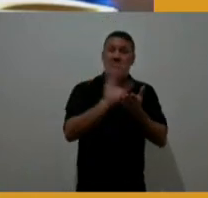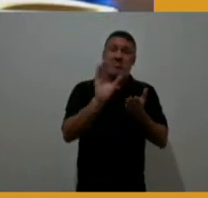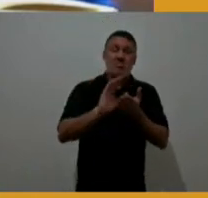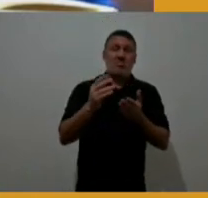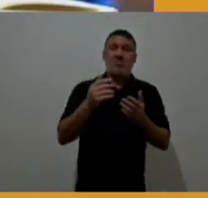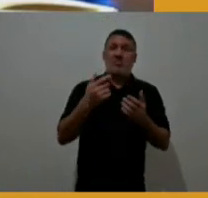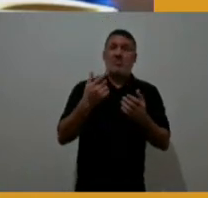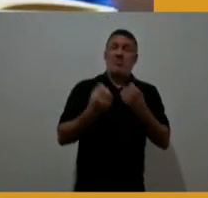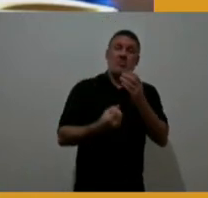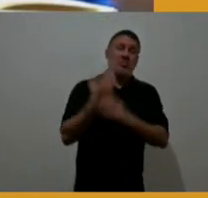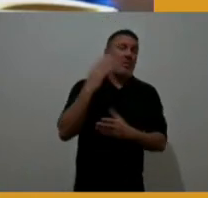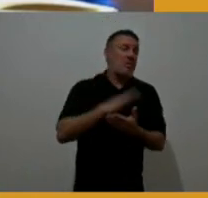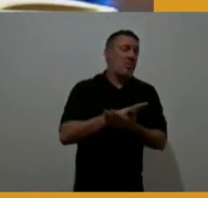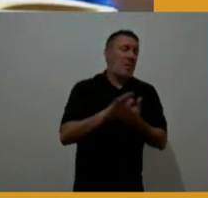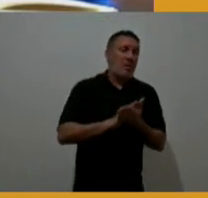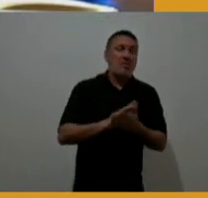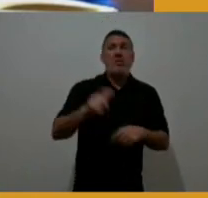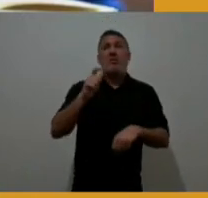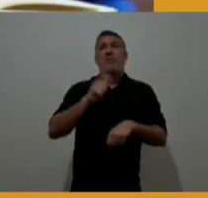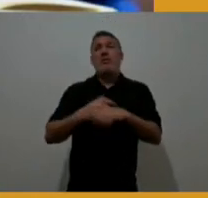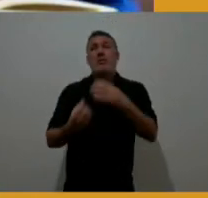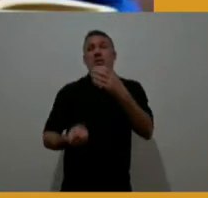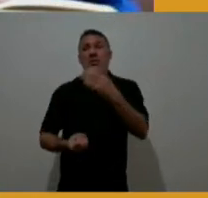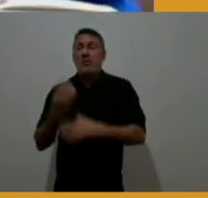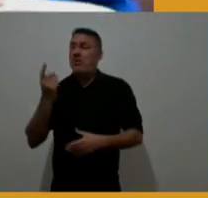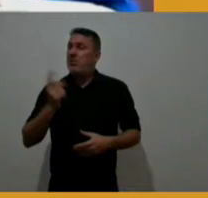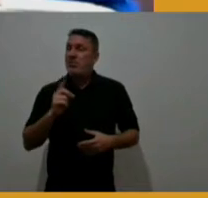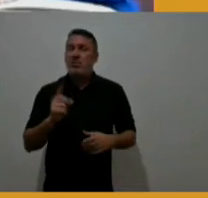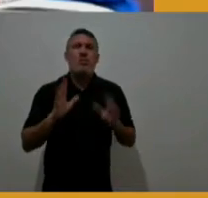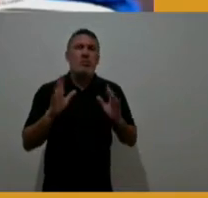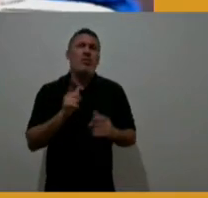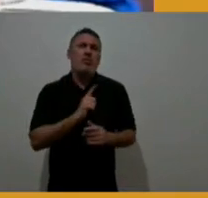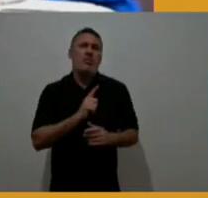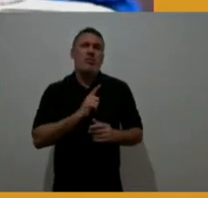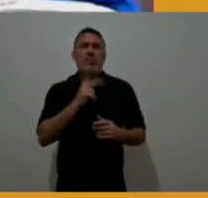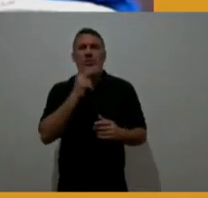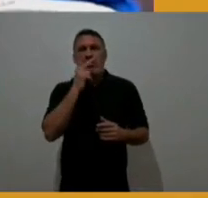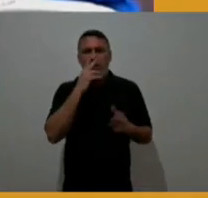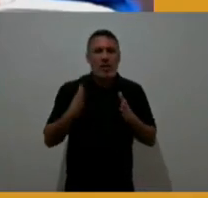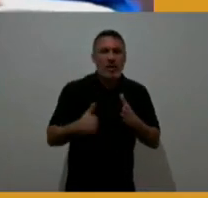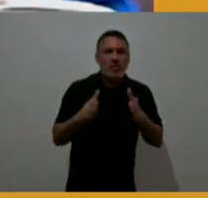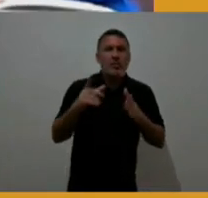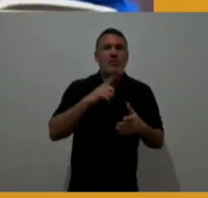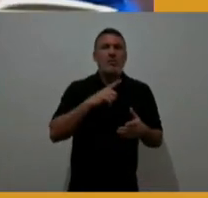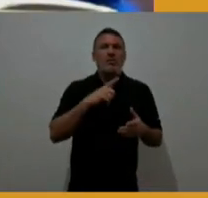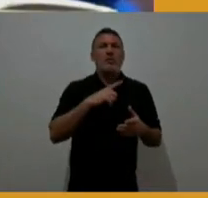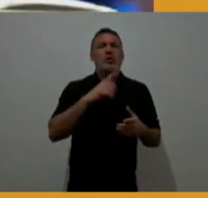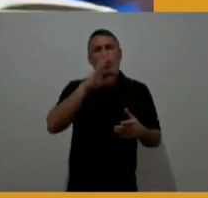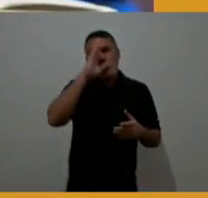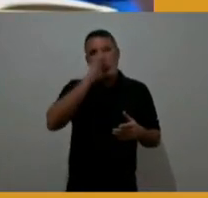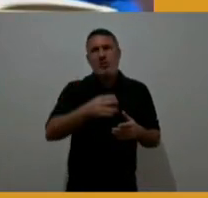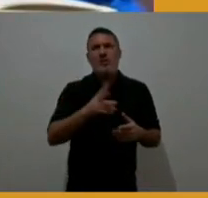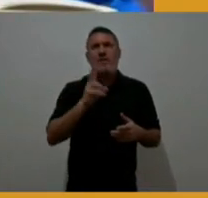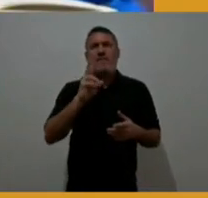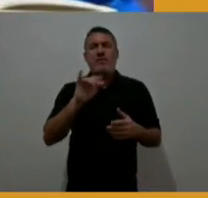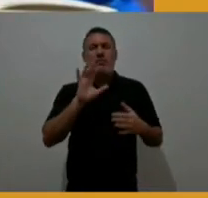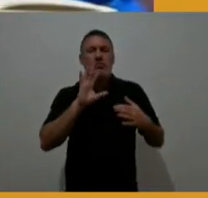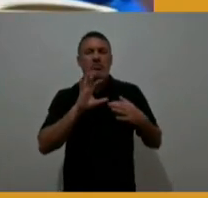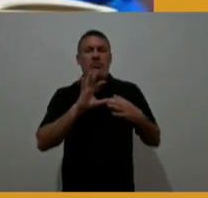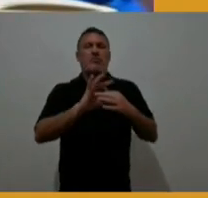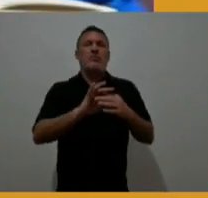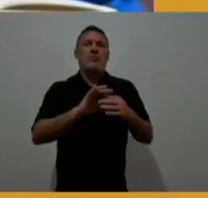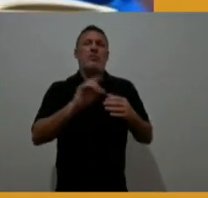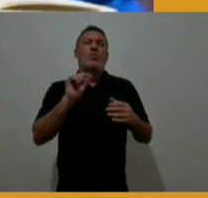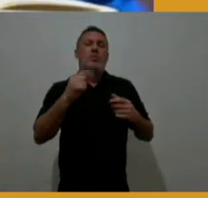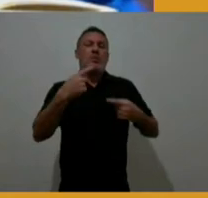capital no momento, mas que já estão direcionando a sua atenção para políticas de diversidade e inclusão,